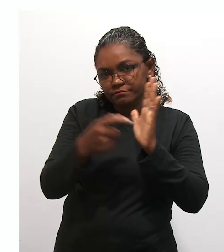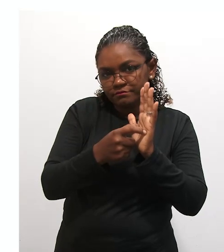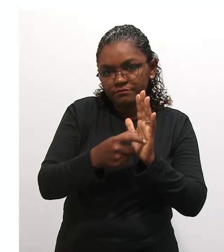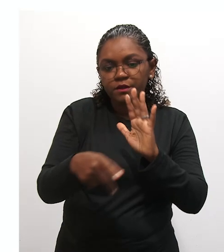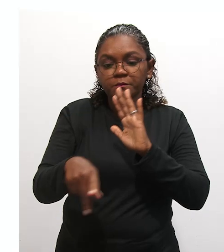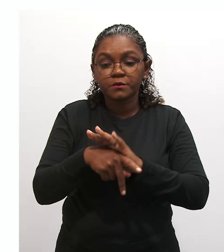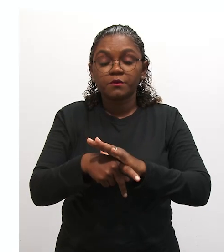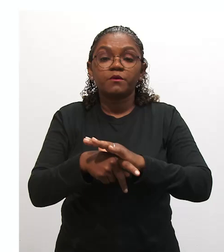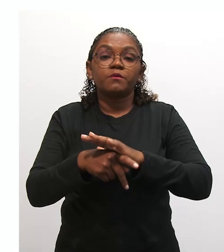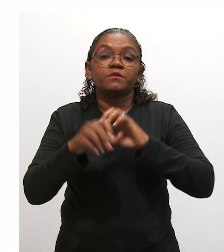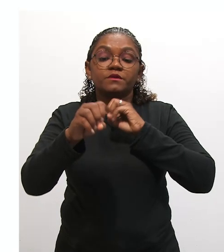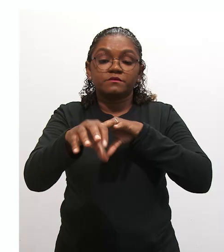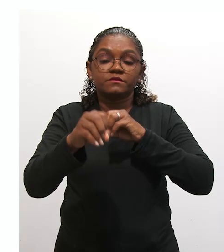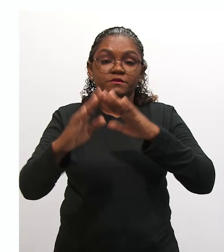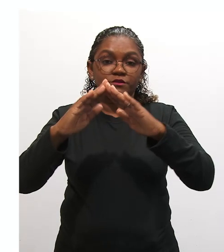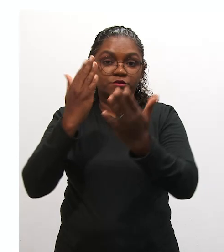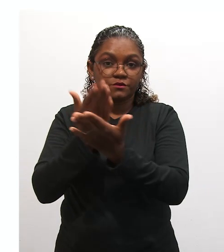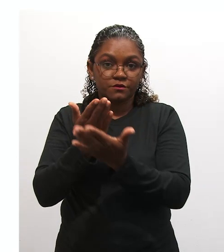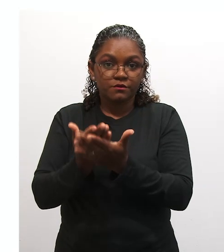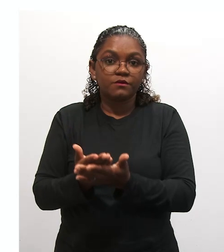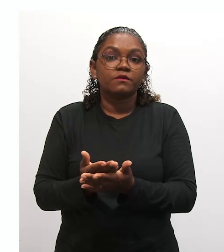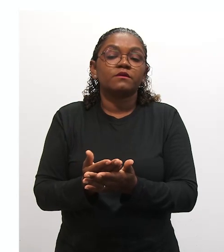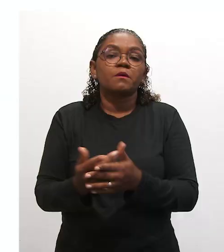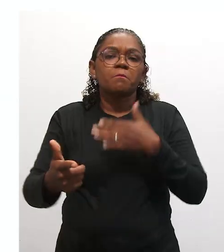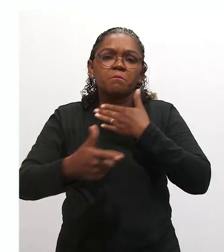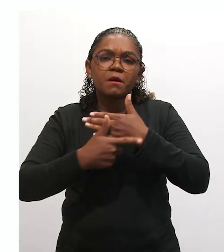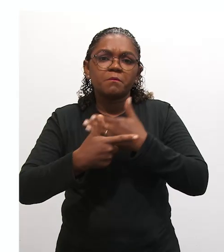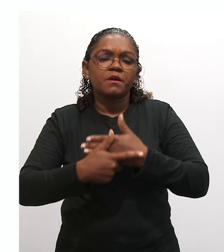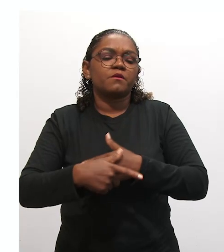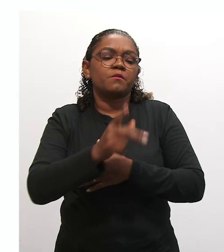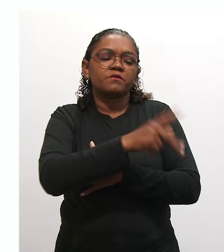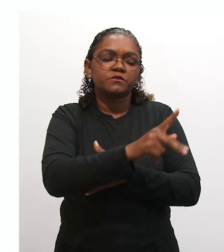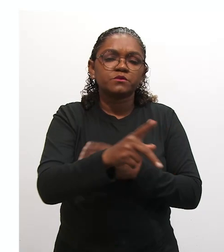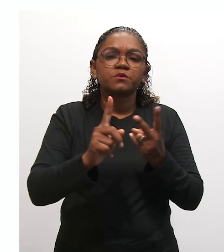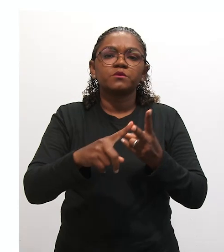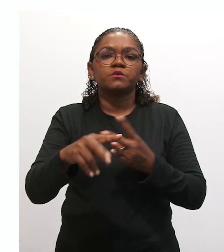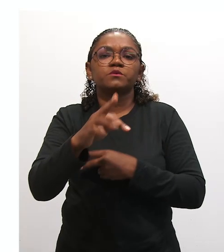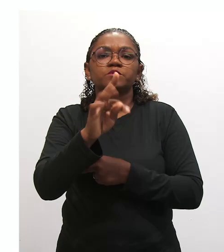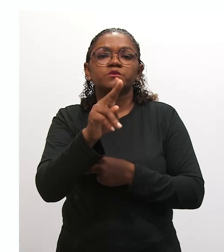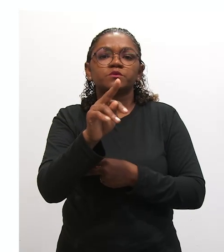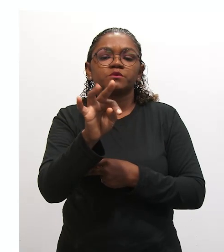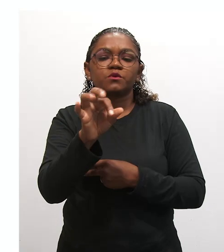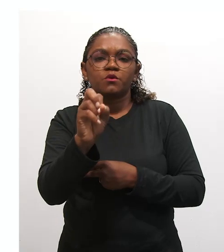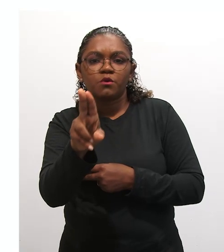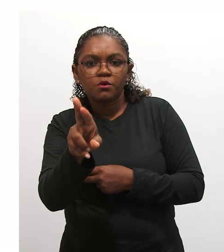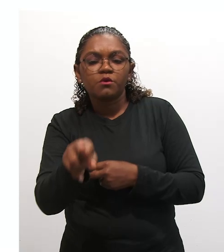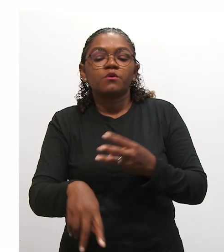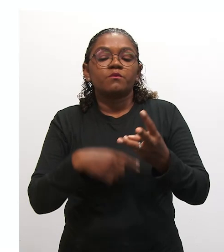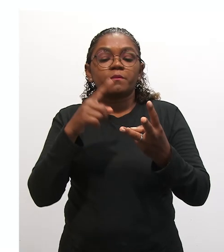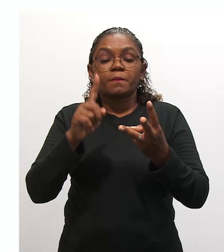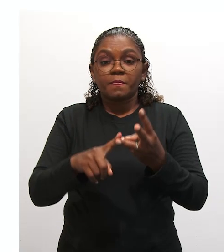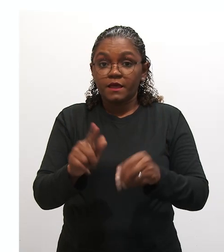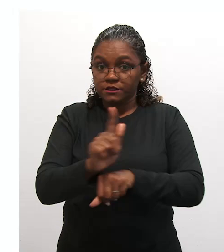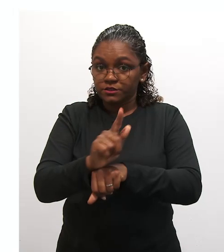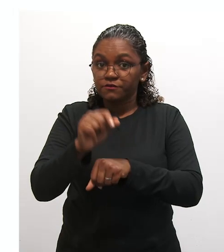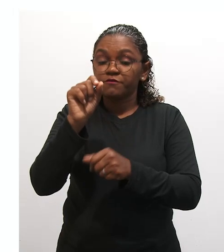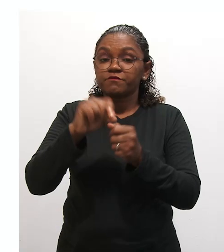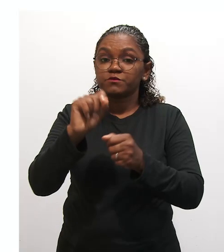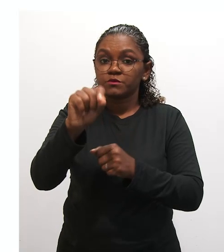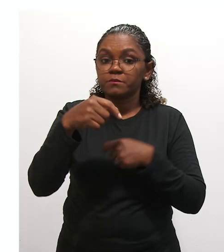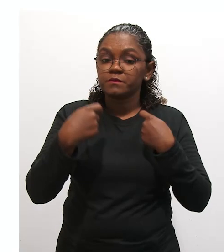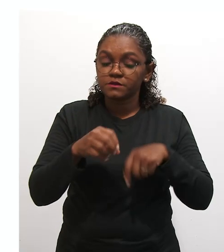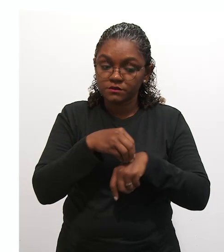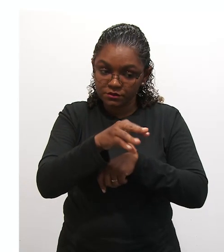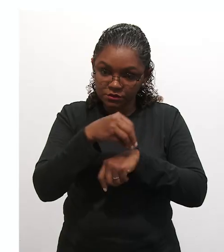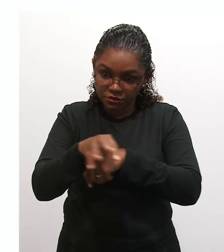artificial, educacionais, estão redefinindo papéis de professores, tutores e gestores. A gestão deve orientar